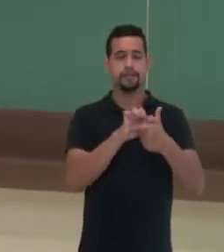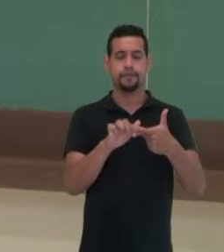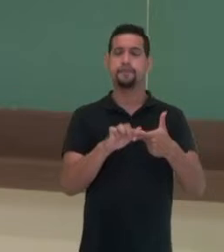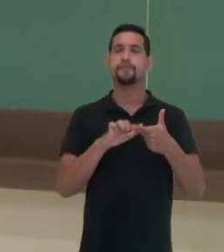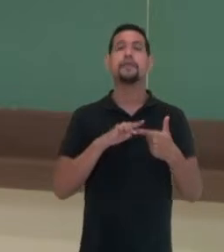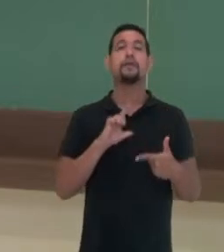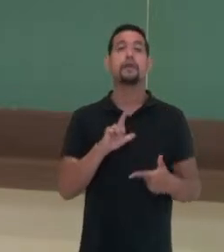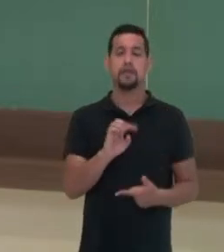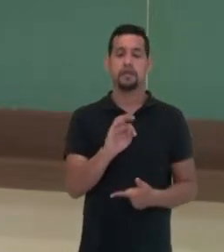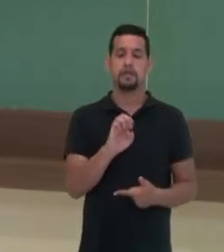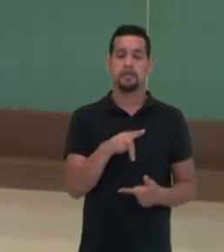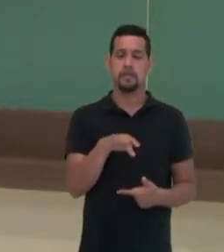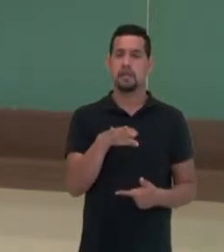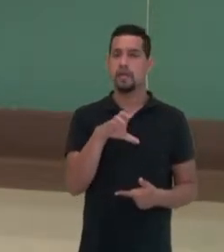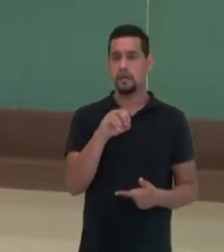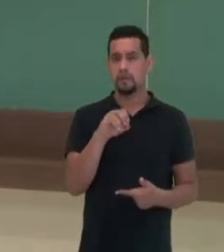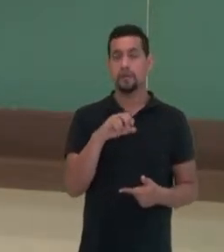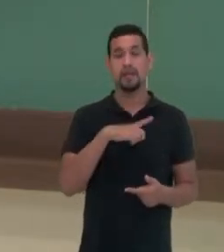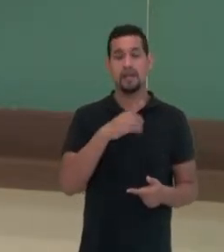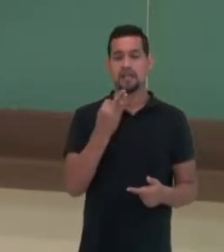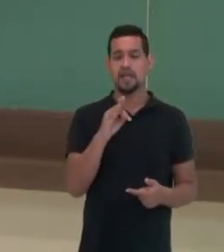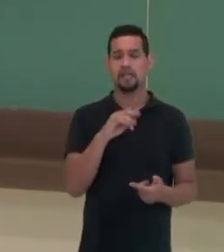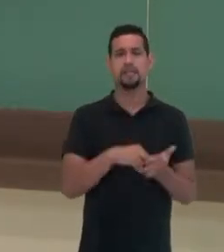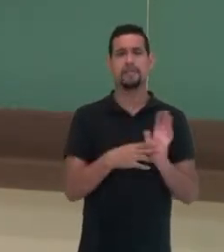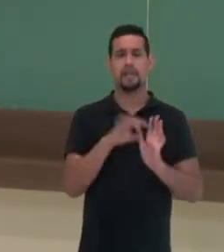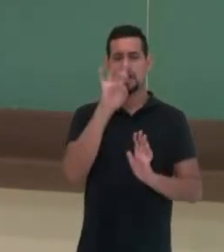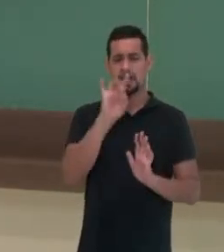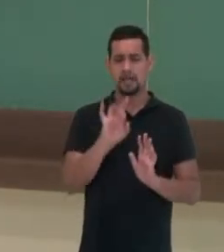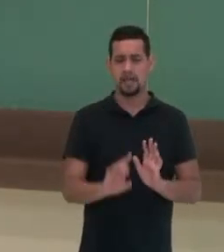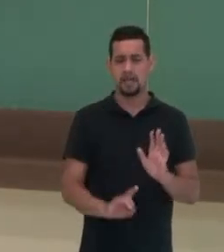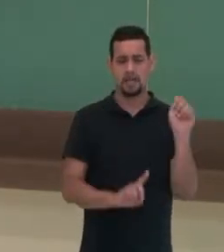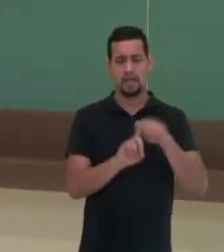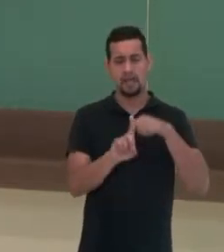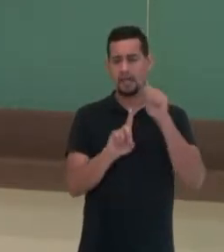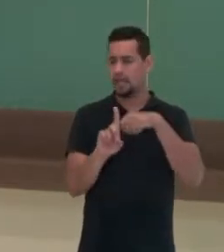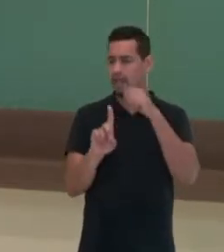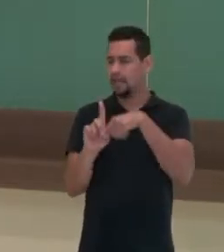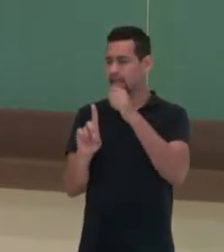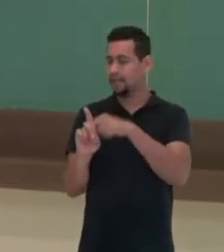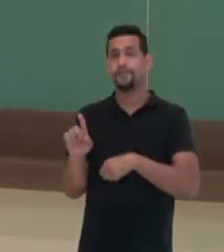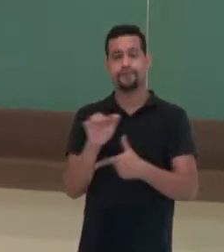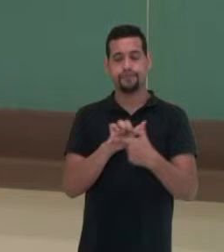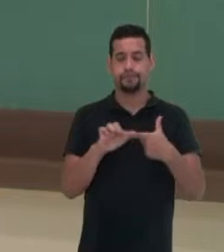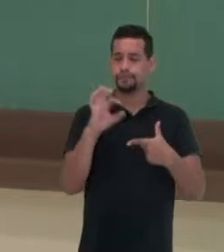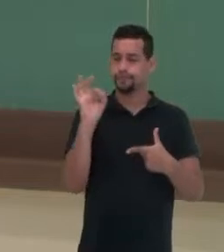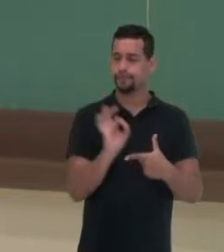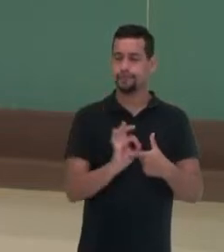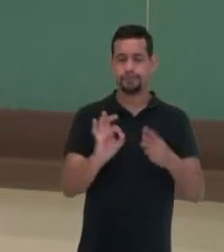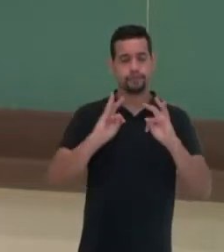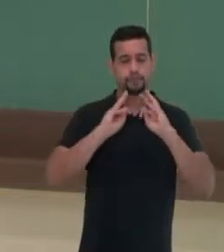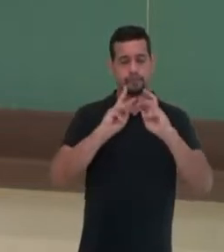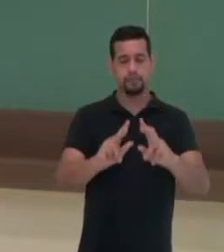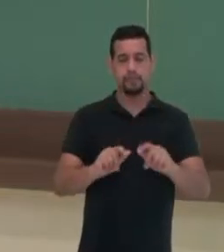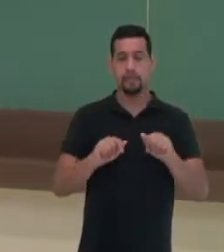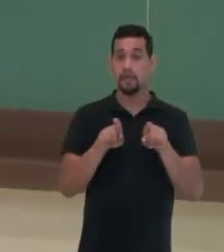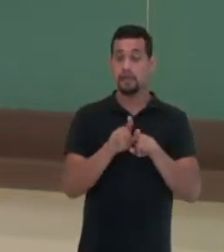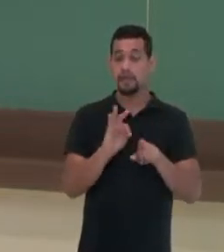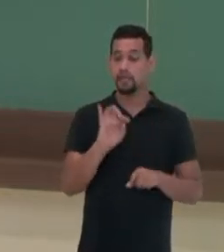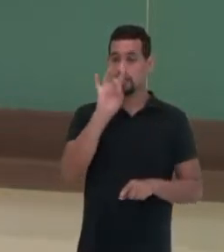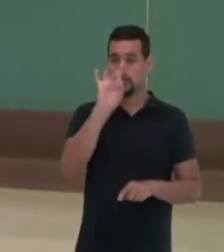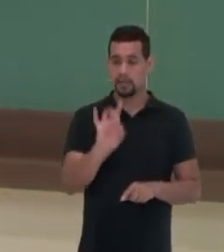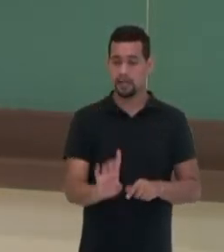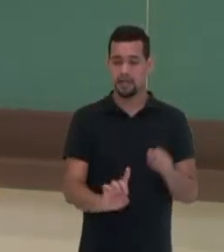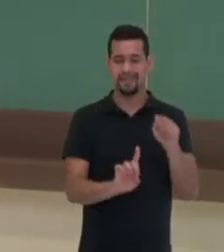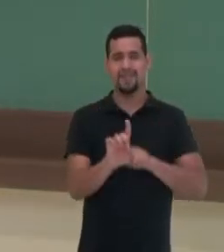pelo tempo, pela taxa que é a cada mês. Se eu dividir a porcentagem geral pela taxa de cada